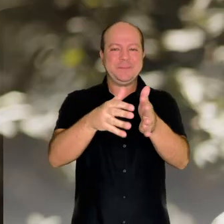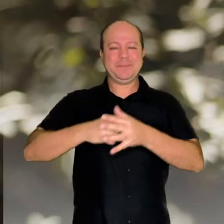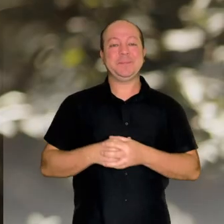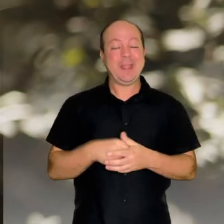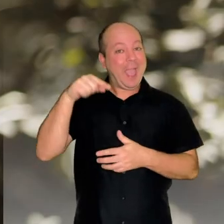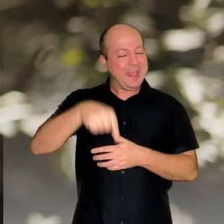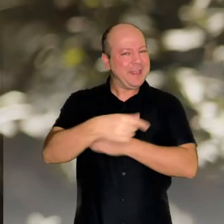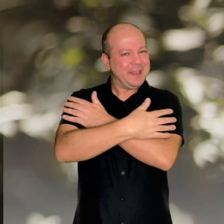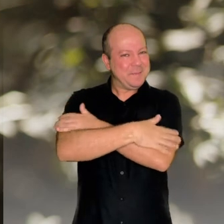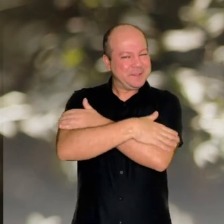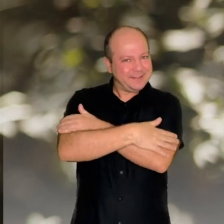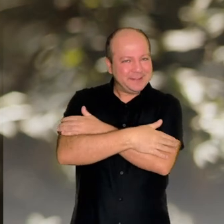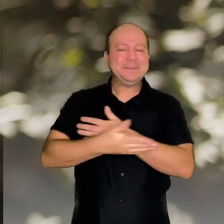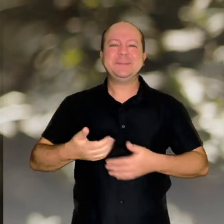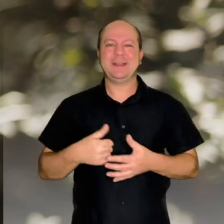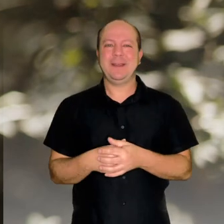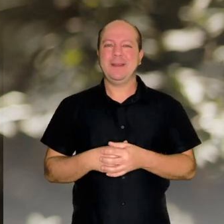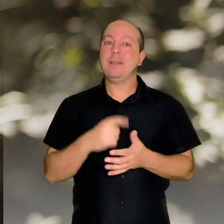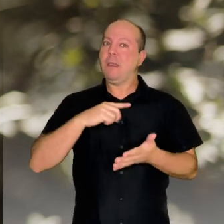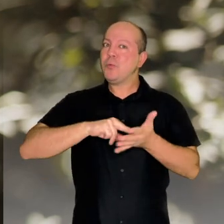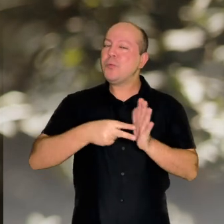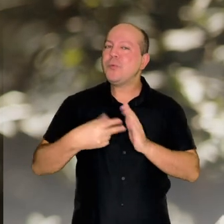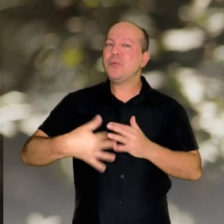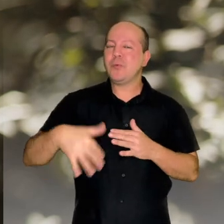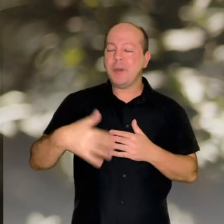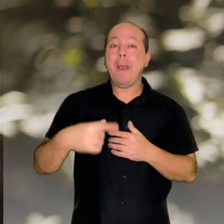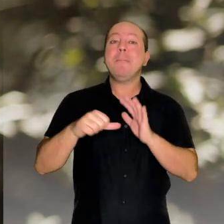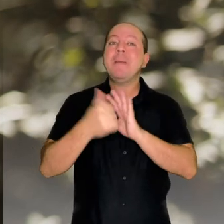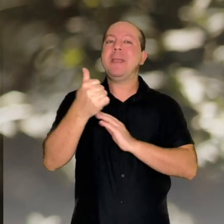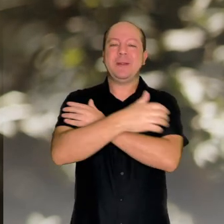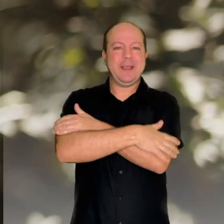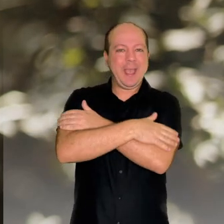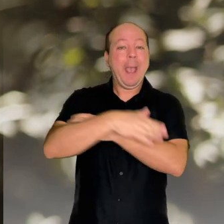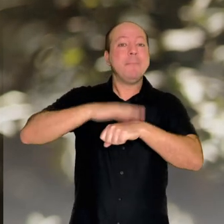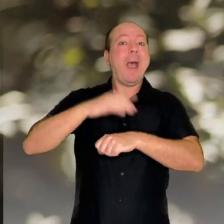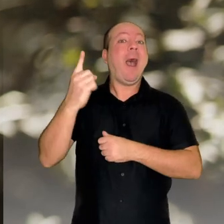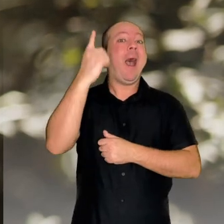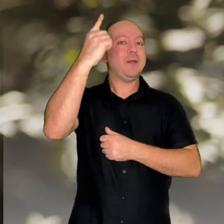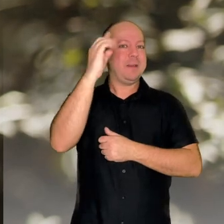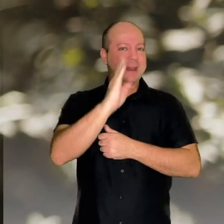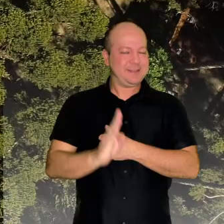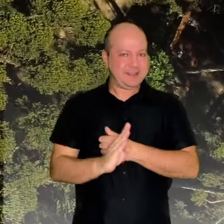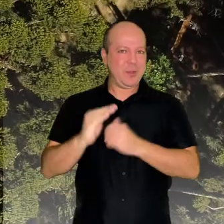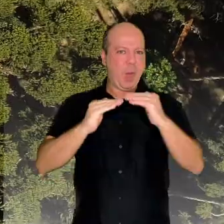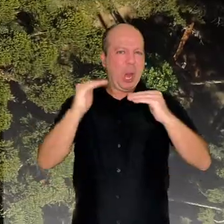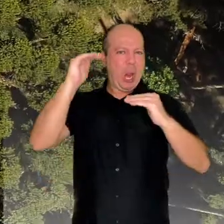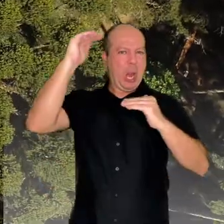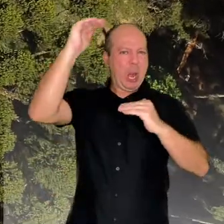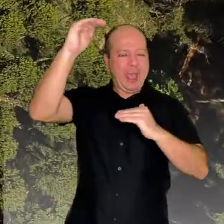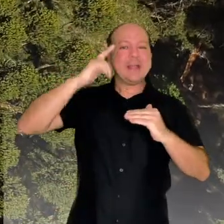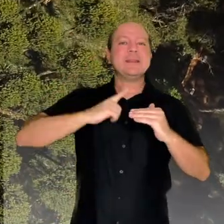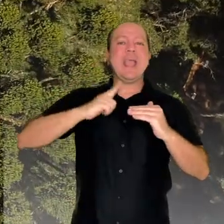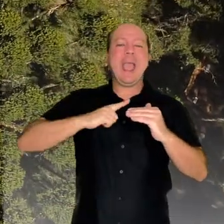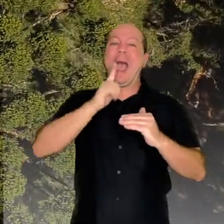O caminho das águas aqui de Campos do Jordão é muito significante, Primeiro que Campos do Jordão é a cidade mais alta do Brasil, Então a gente tem